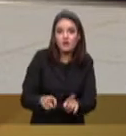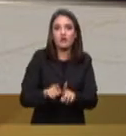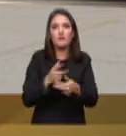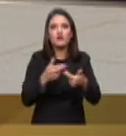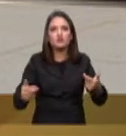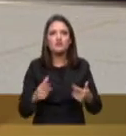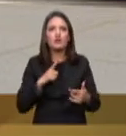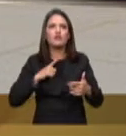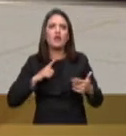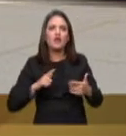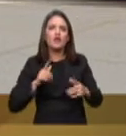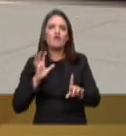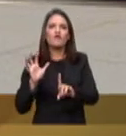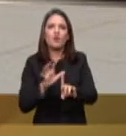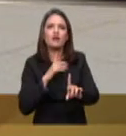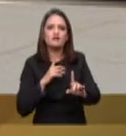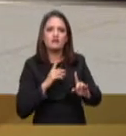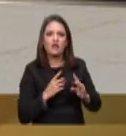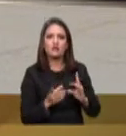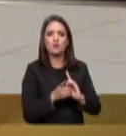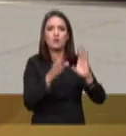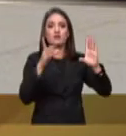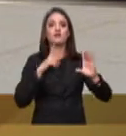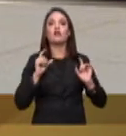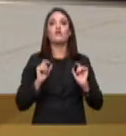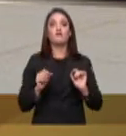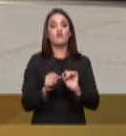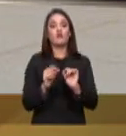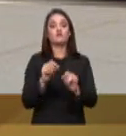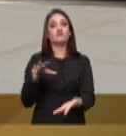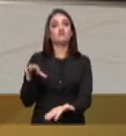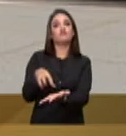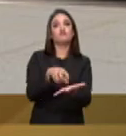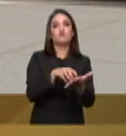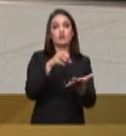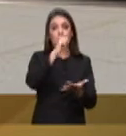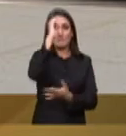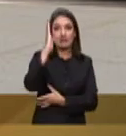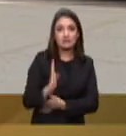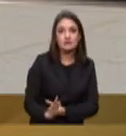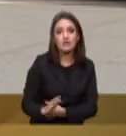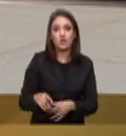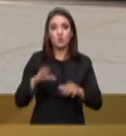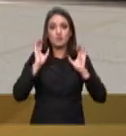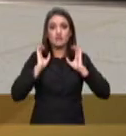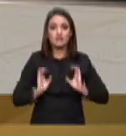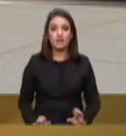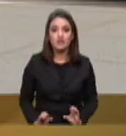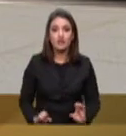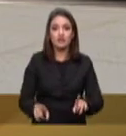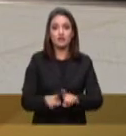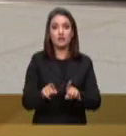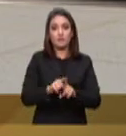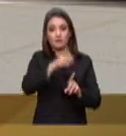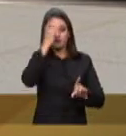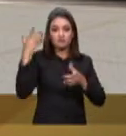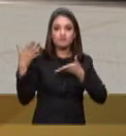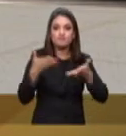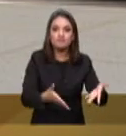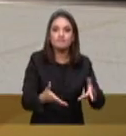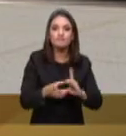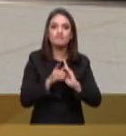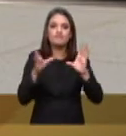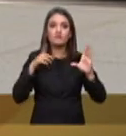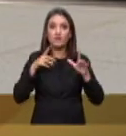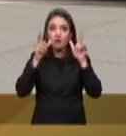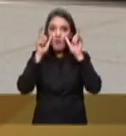democrática impõem às instituições de Estado brasileiras, à cidadania, e aos atores do jogo democrático um olhar atento